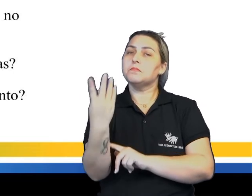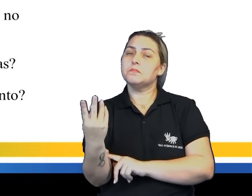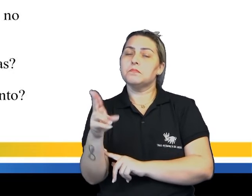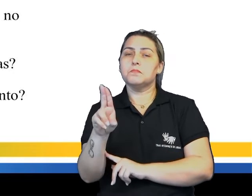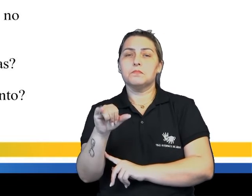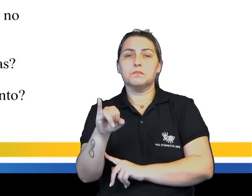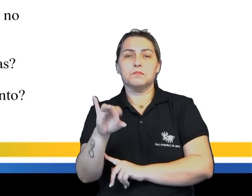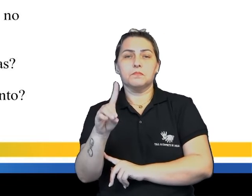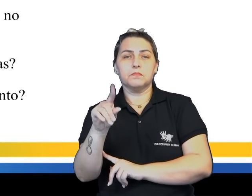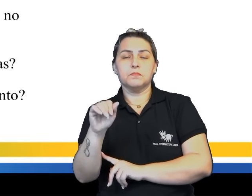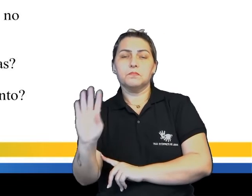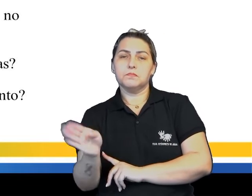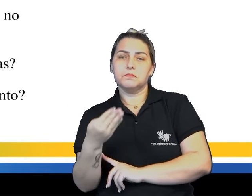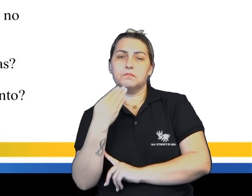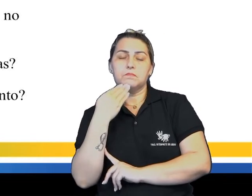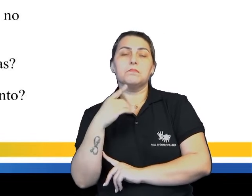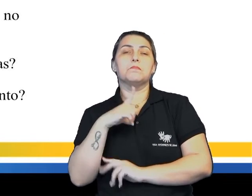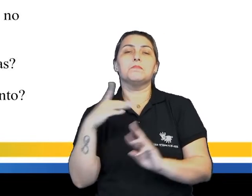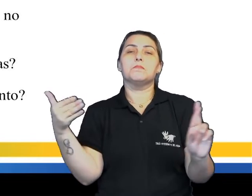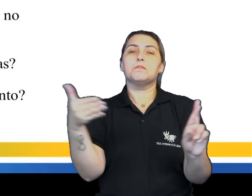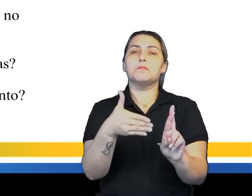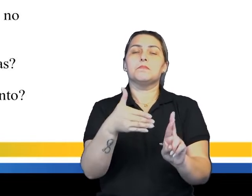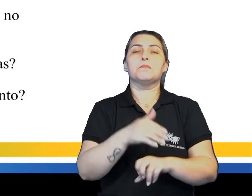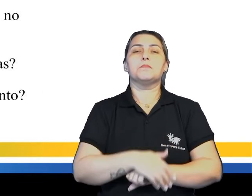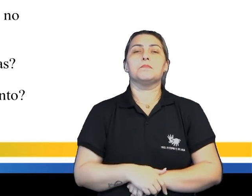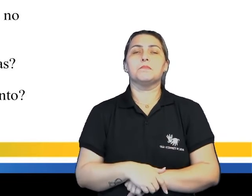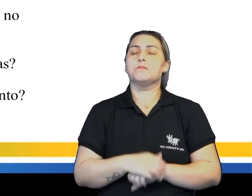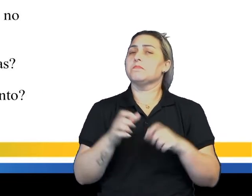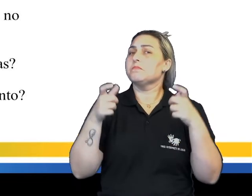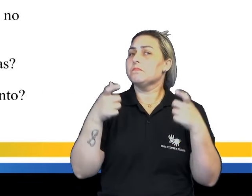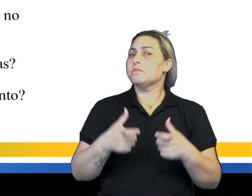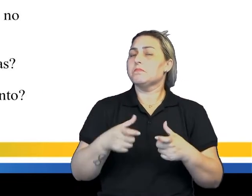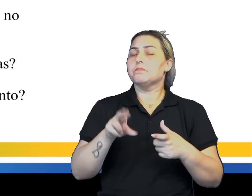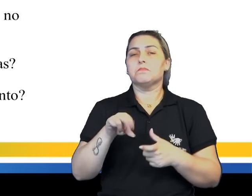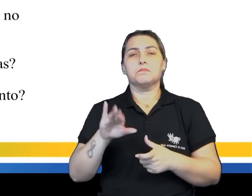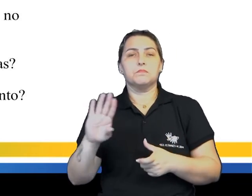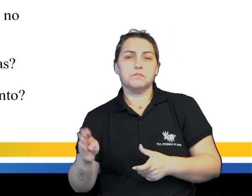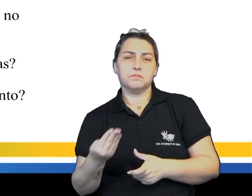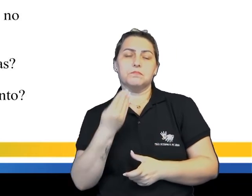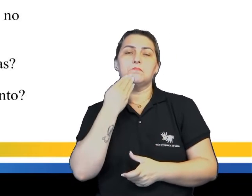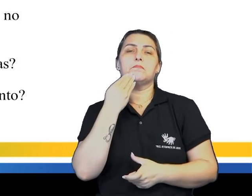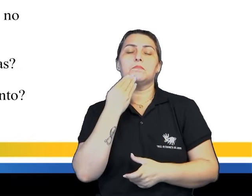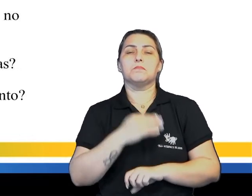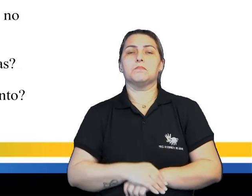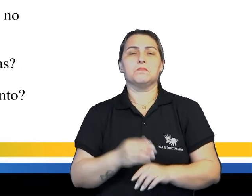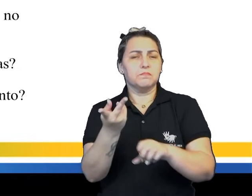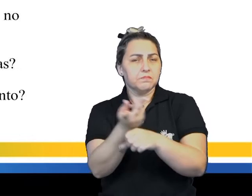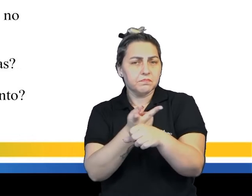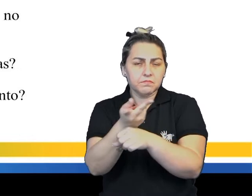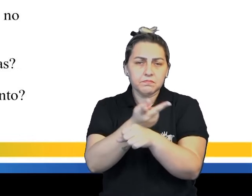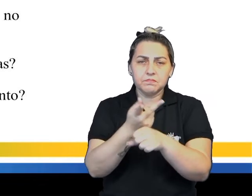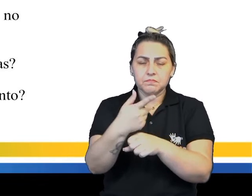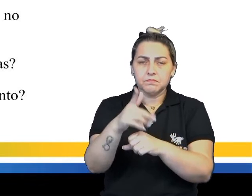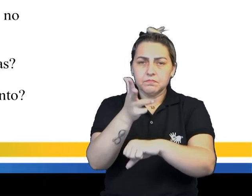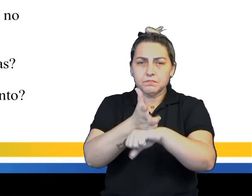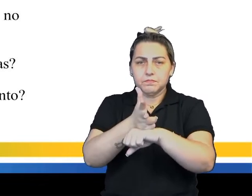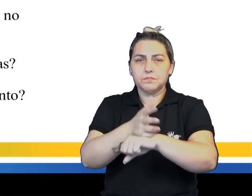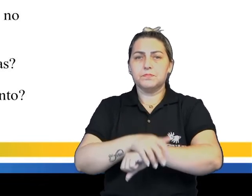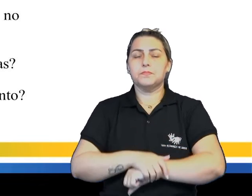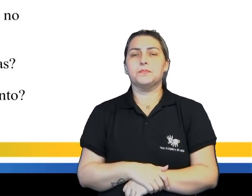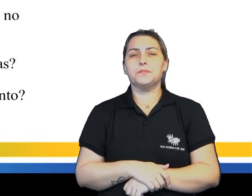unidades de milhar estão representadas? Onde está a unidade de milhar? Procure ela aí no seu vídeo.